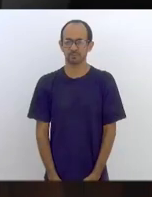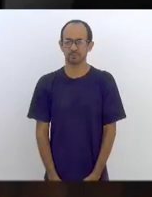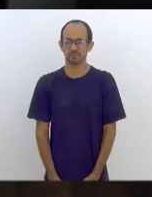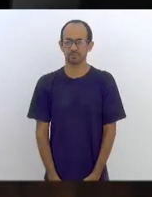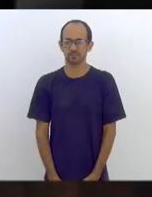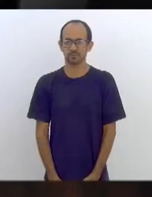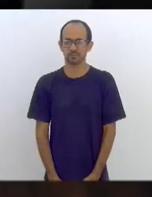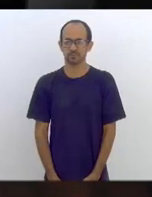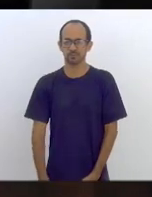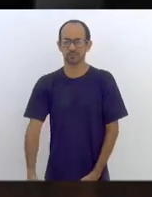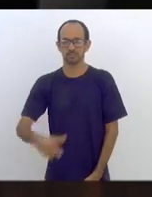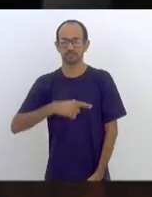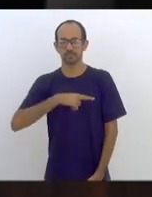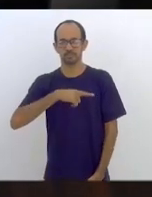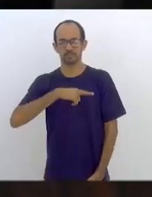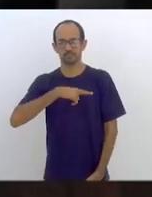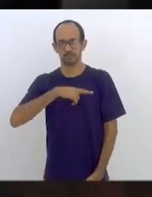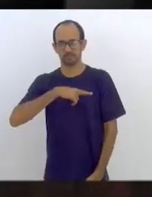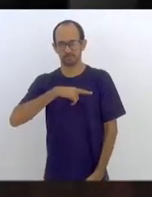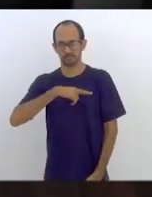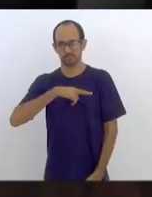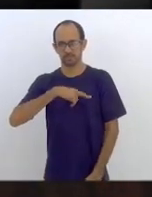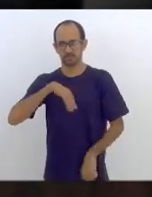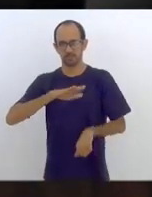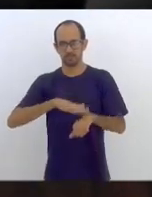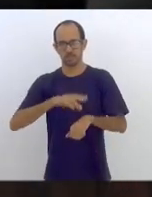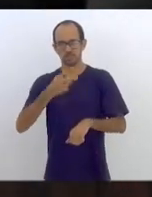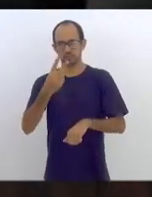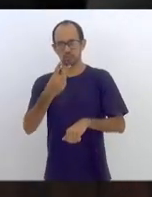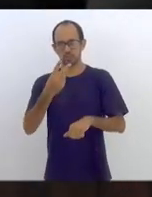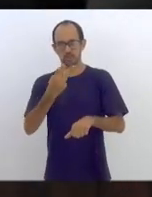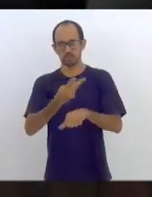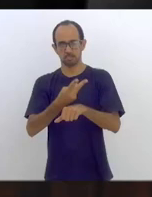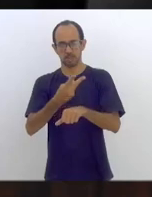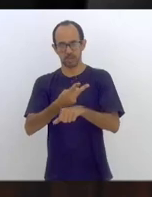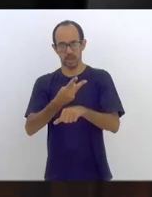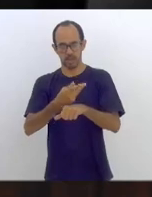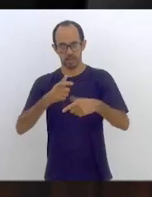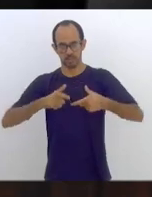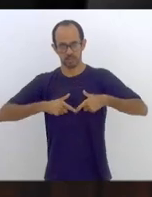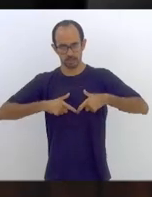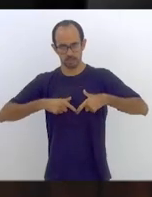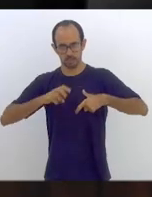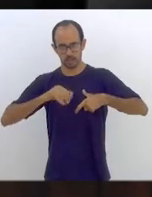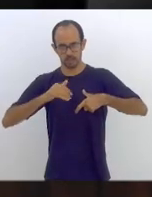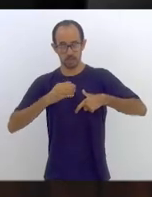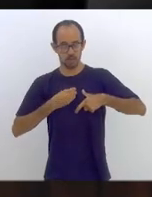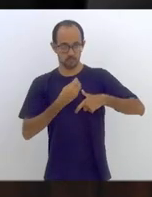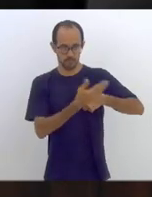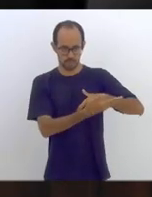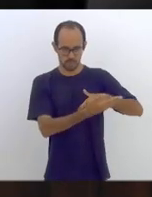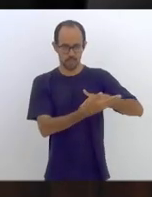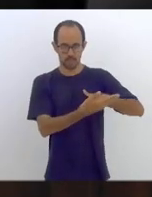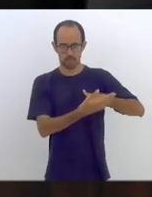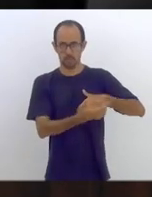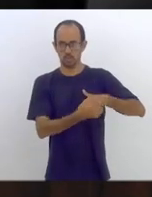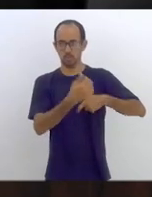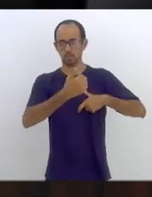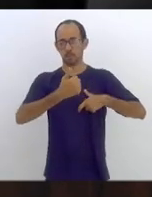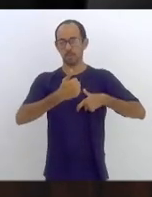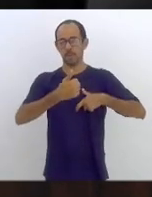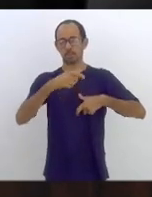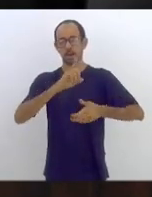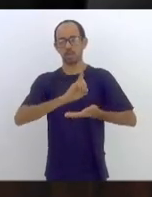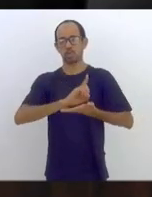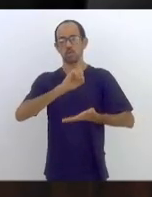Nós temos mais duas medalhas que serão enviadas, uma para a